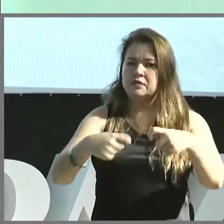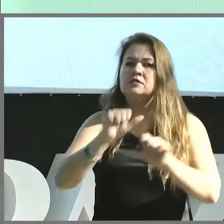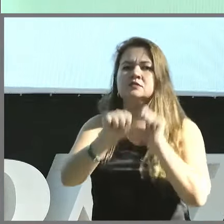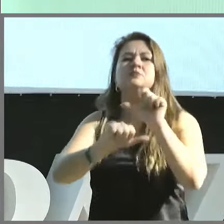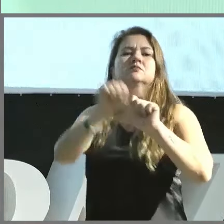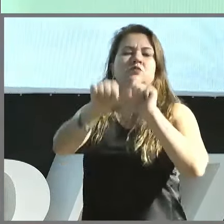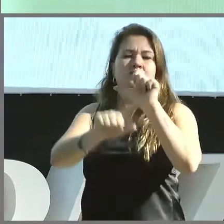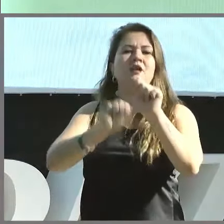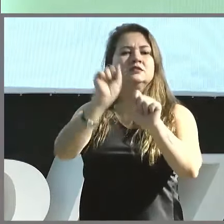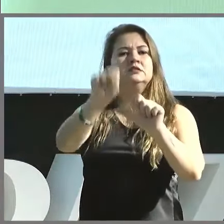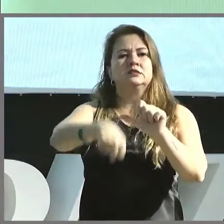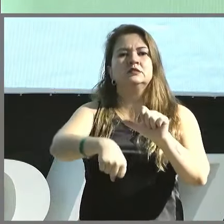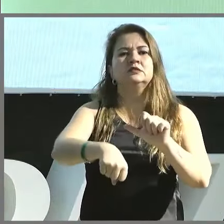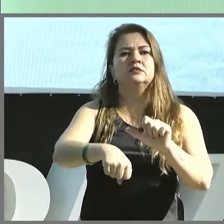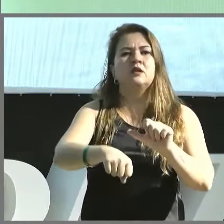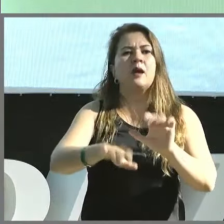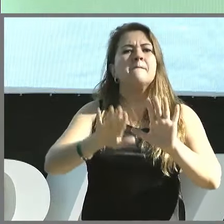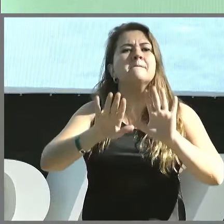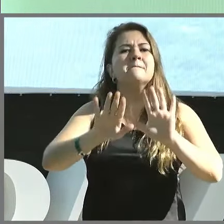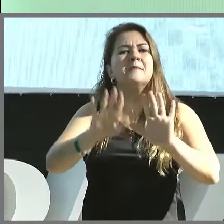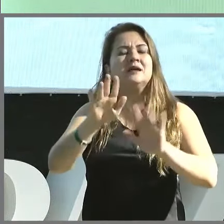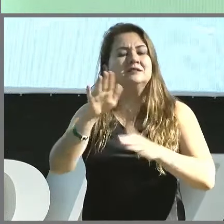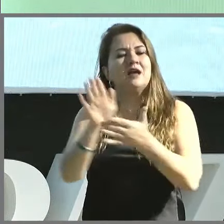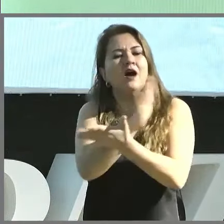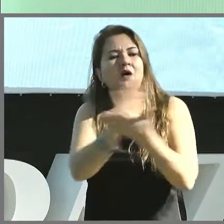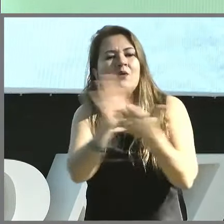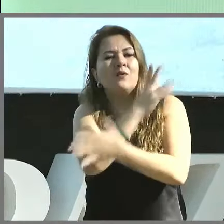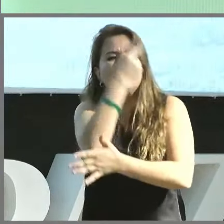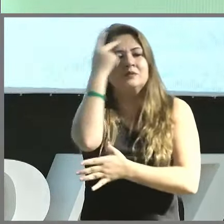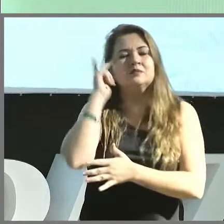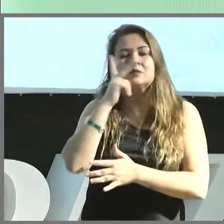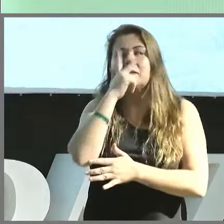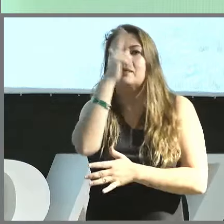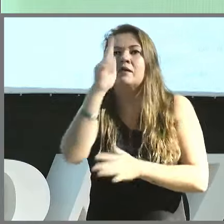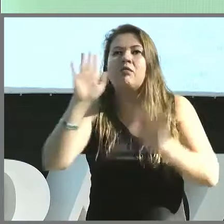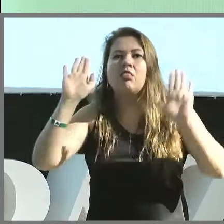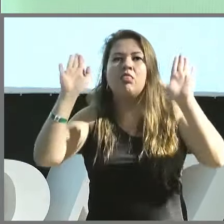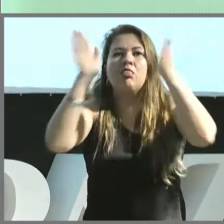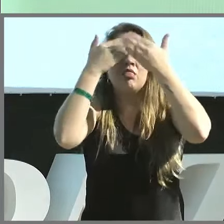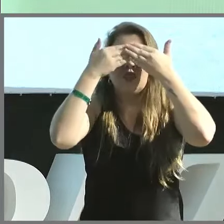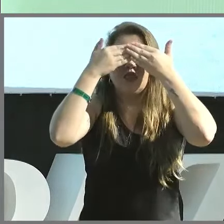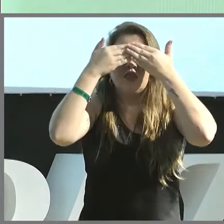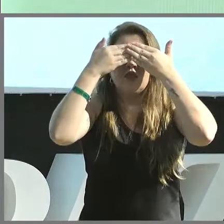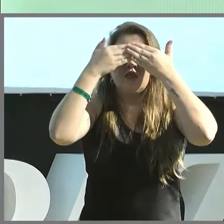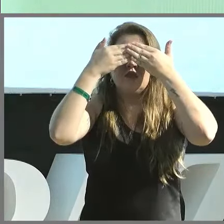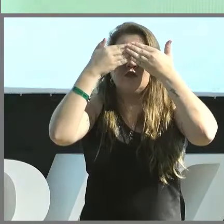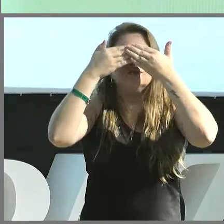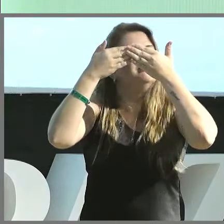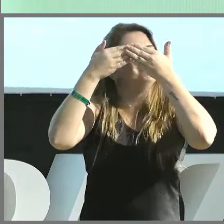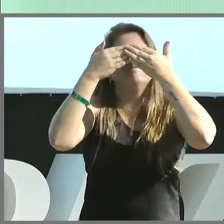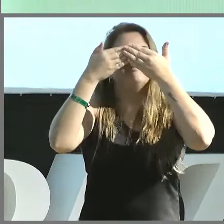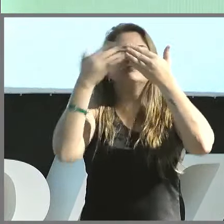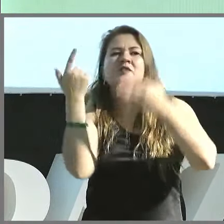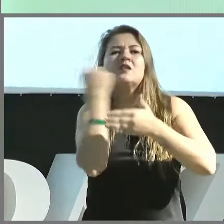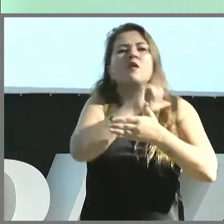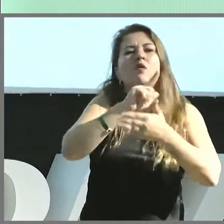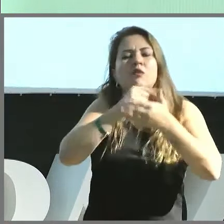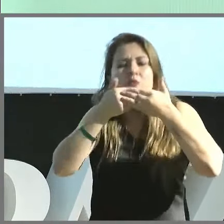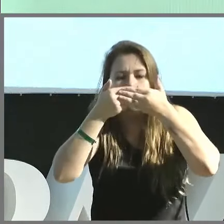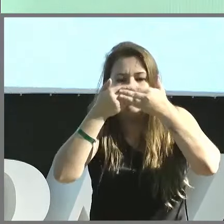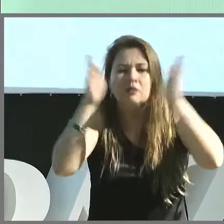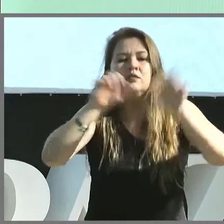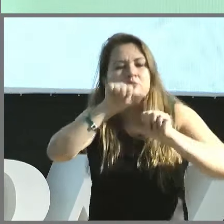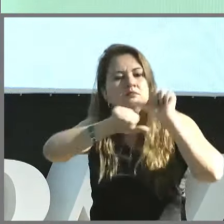mudadas, que fechemos os olhos para ocorrências que precisam ser transformadas. Então,